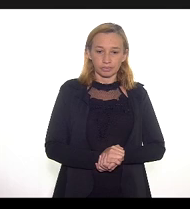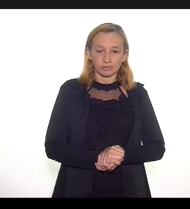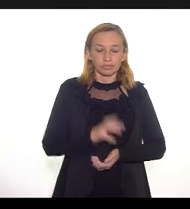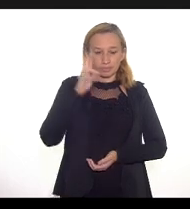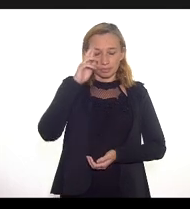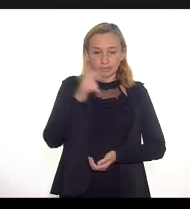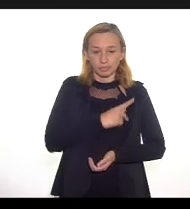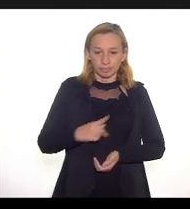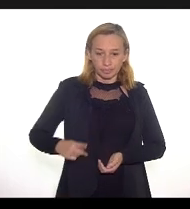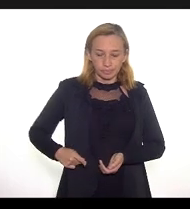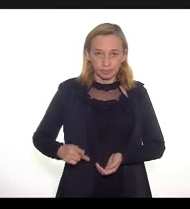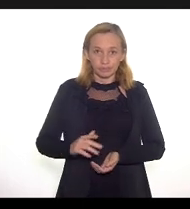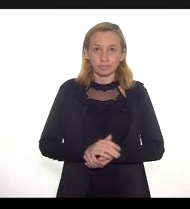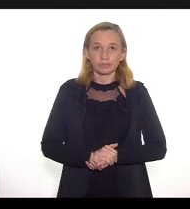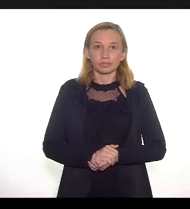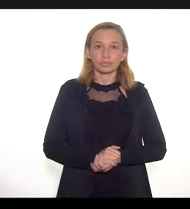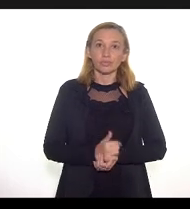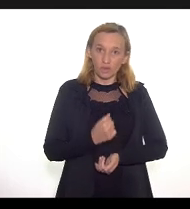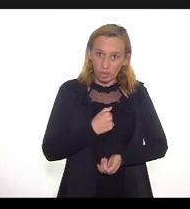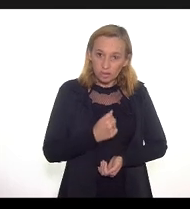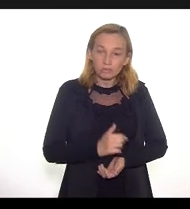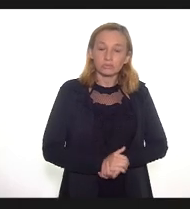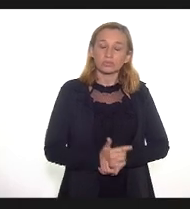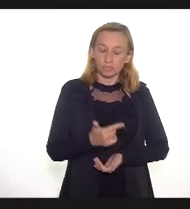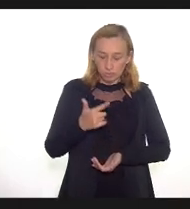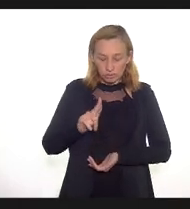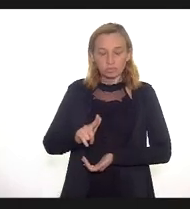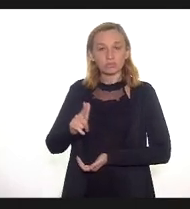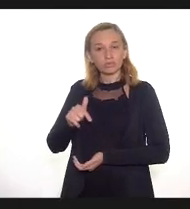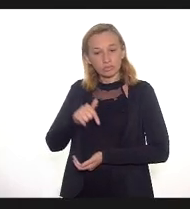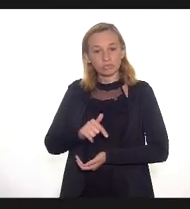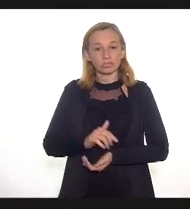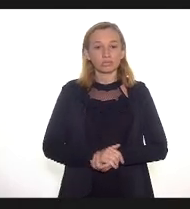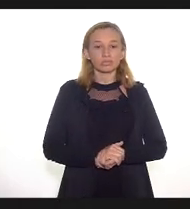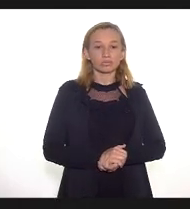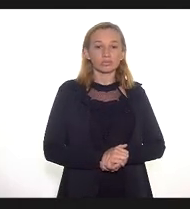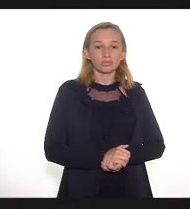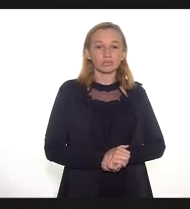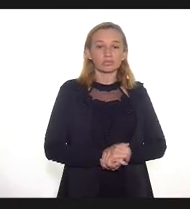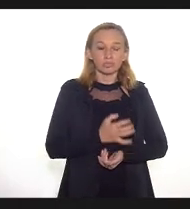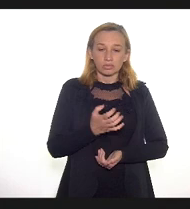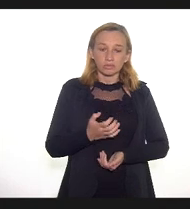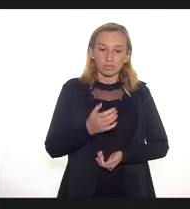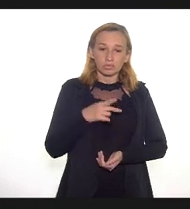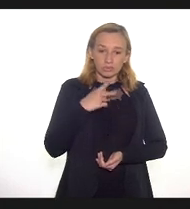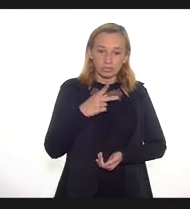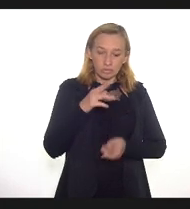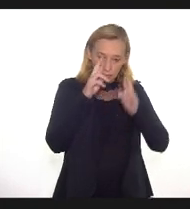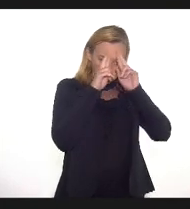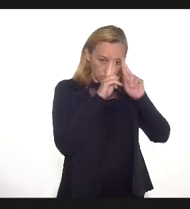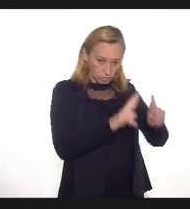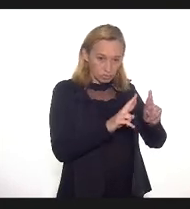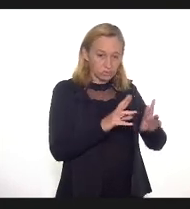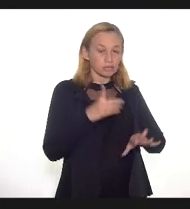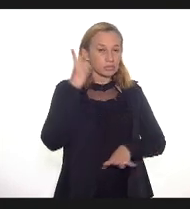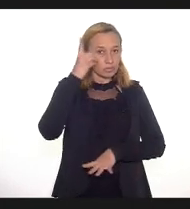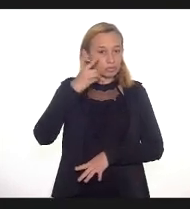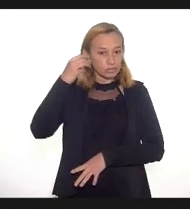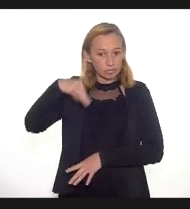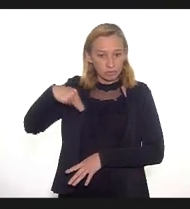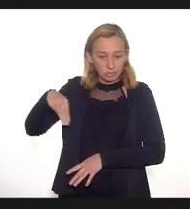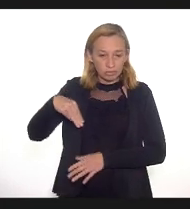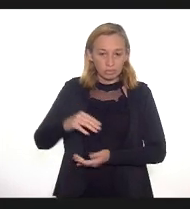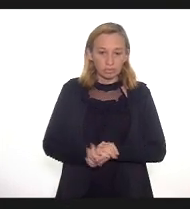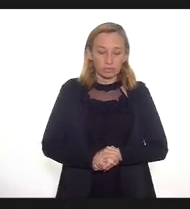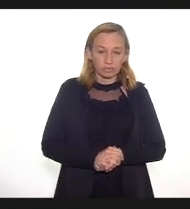Senhor presidente, eu, mais uma vez aqui, quero externar o meu máximo respeito ao deputado Mink.